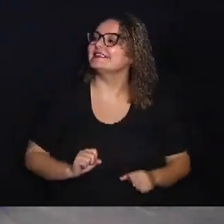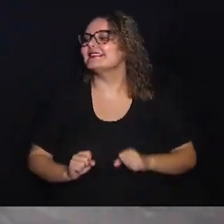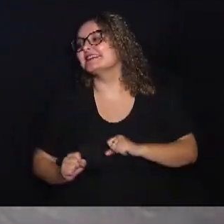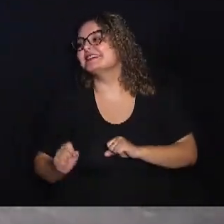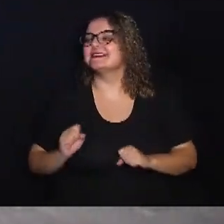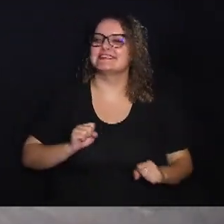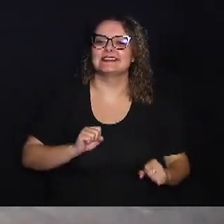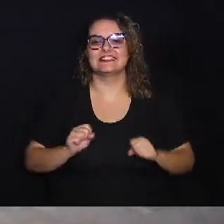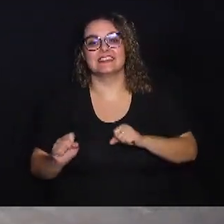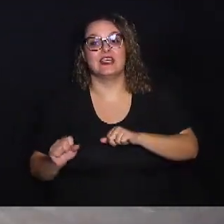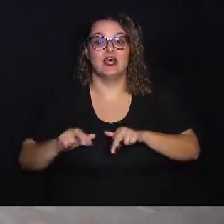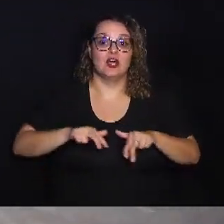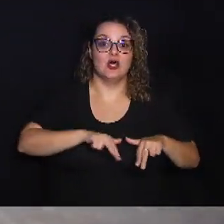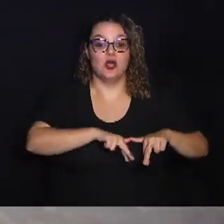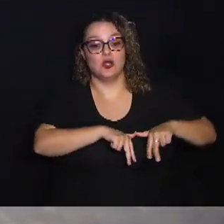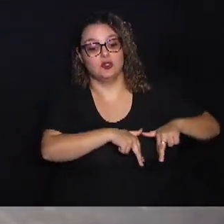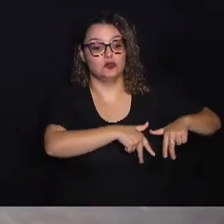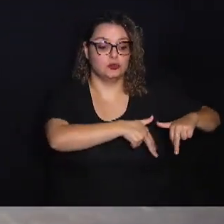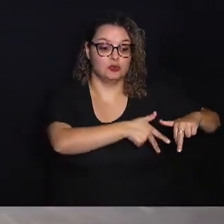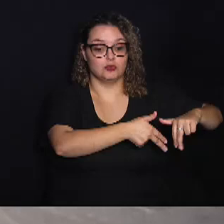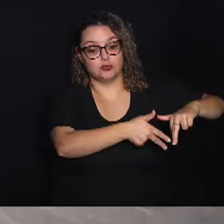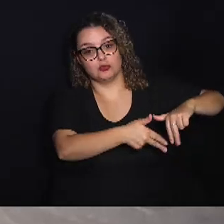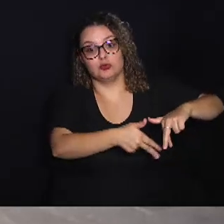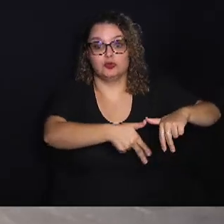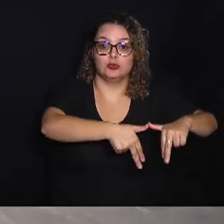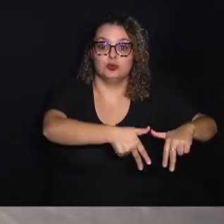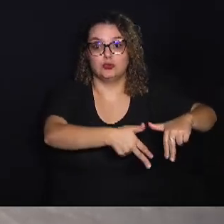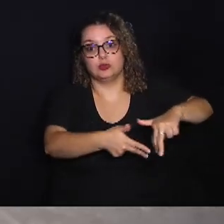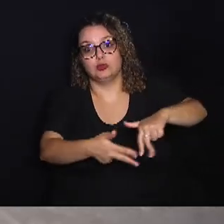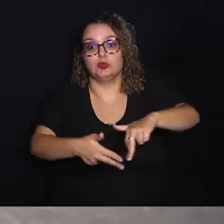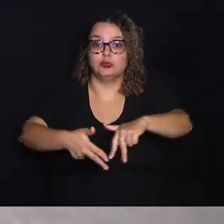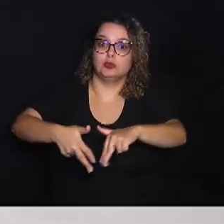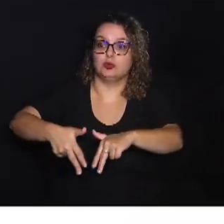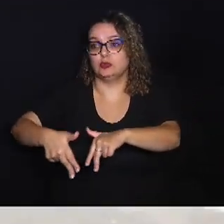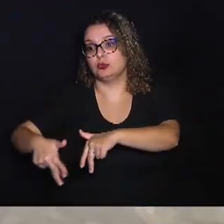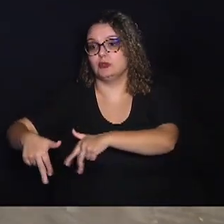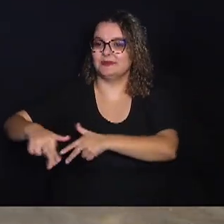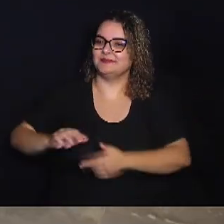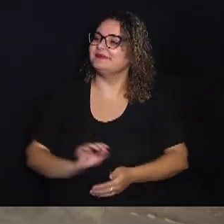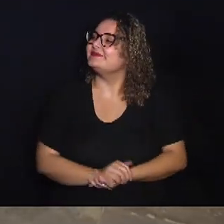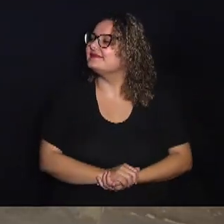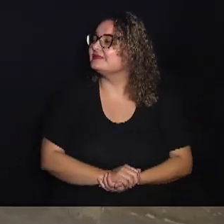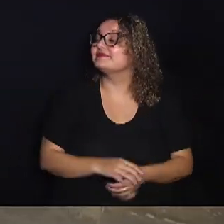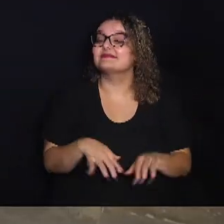A gente vai dar a volta no lugar. Pode ver.